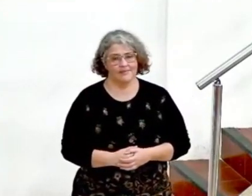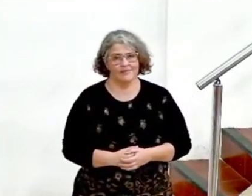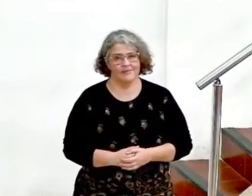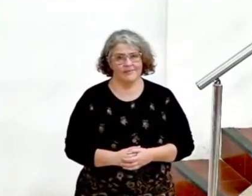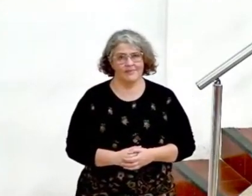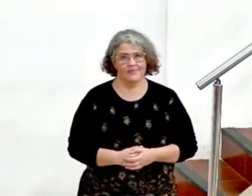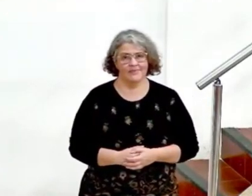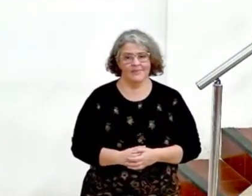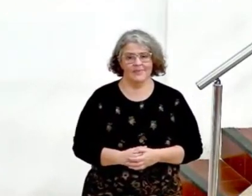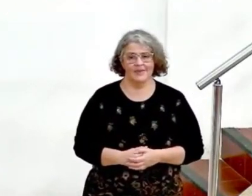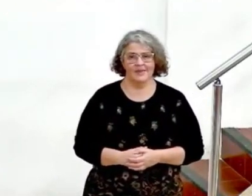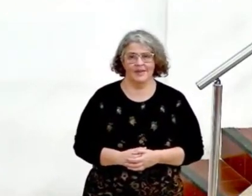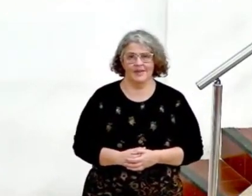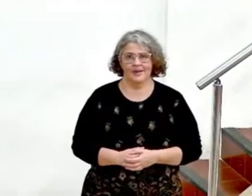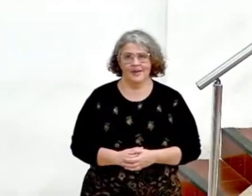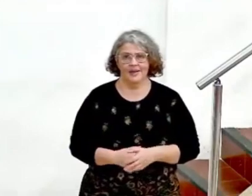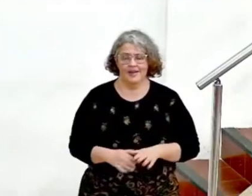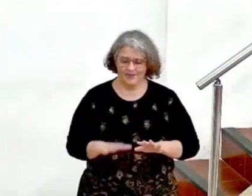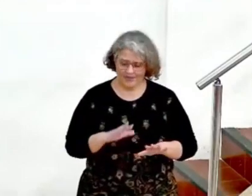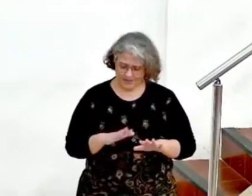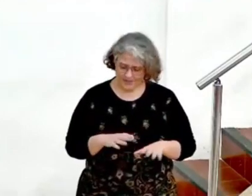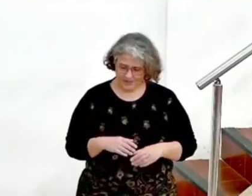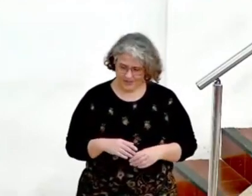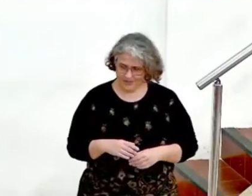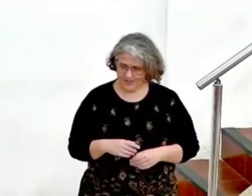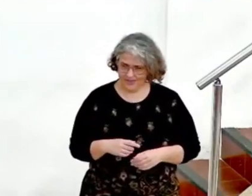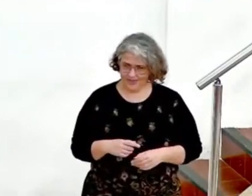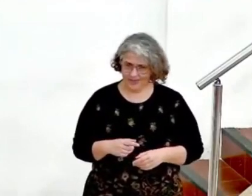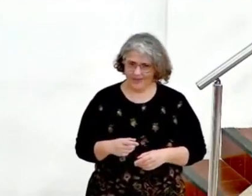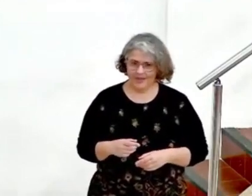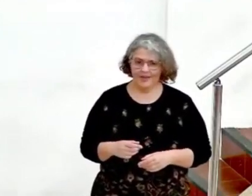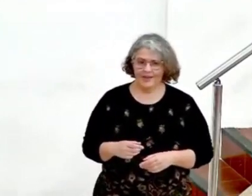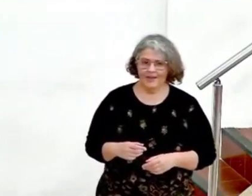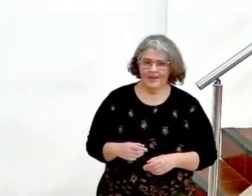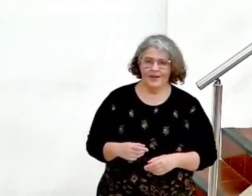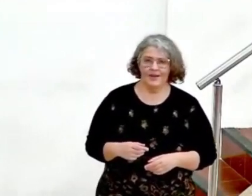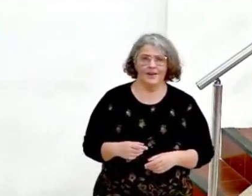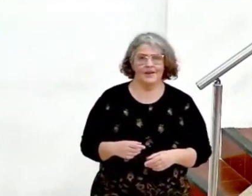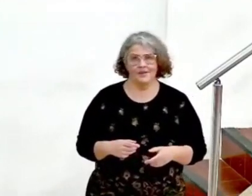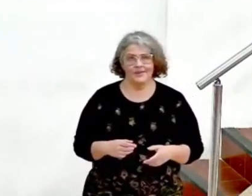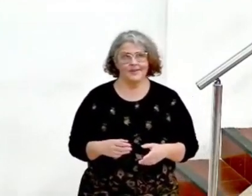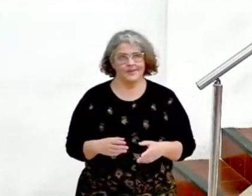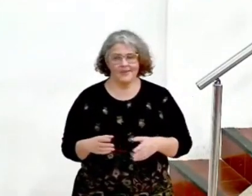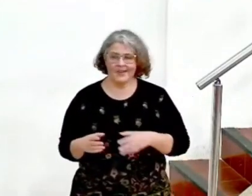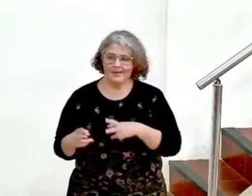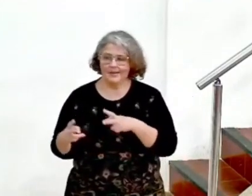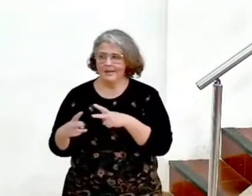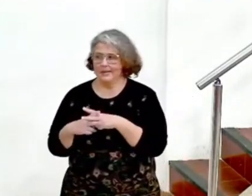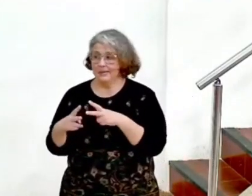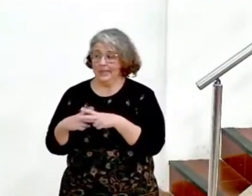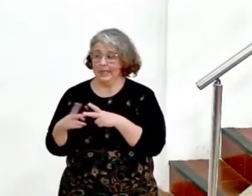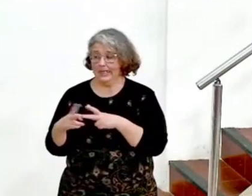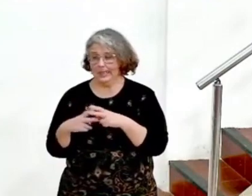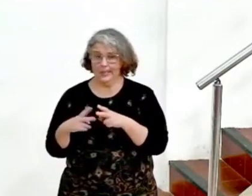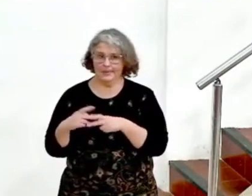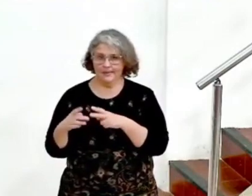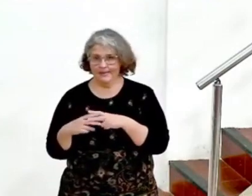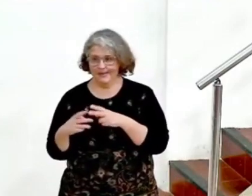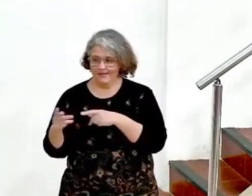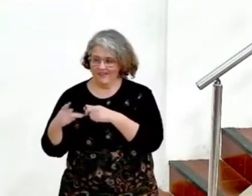para encontrar qual é o nome, né, que vai ser o nosso filho ou a nossa filha. Mas chegamos,